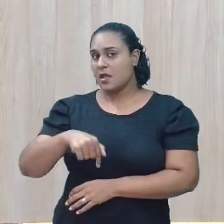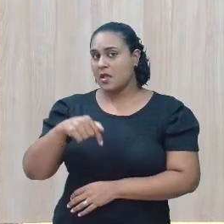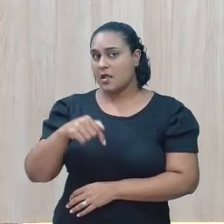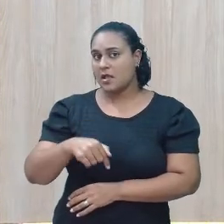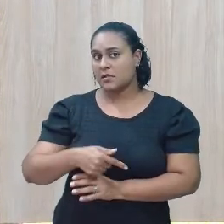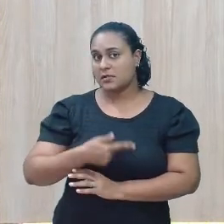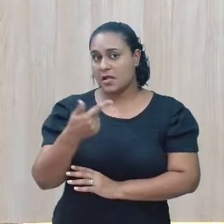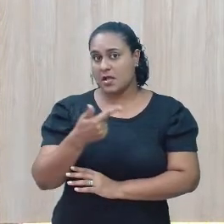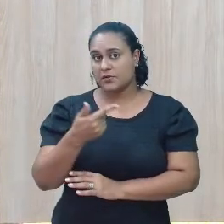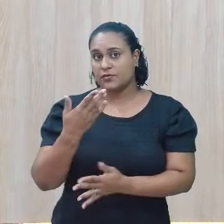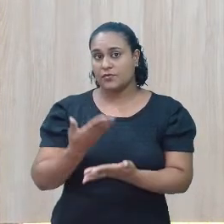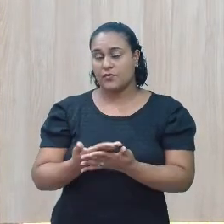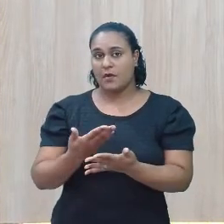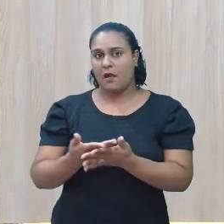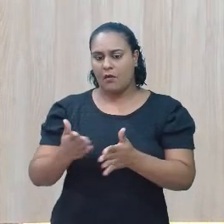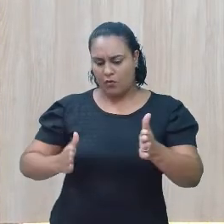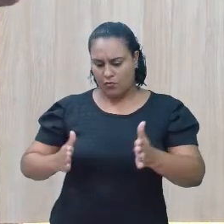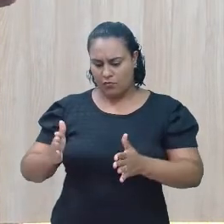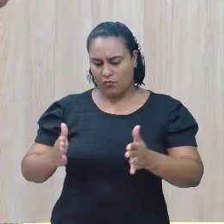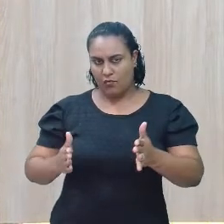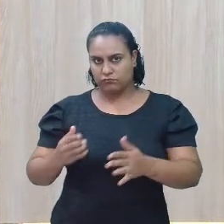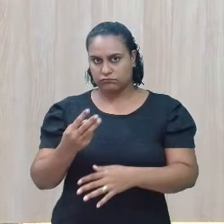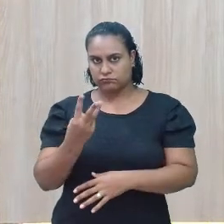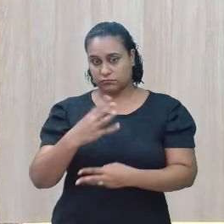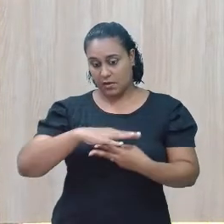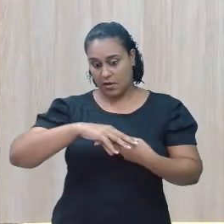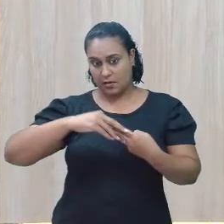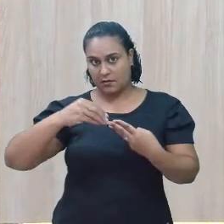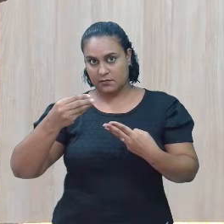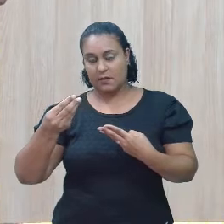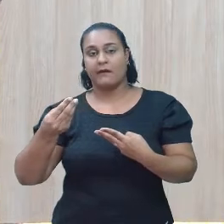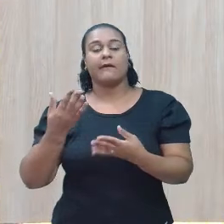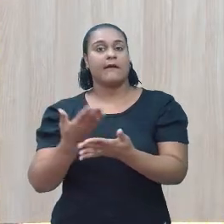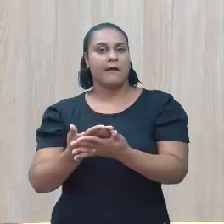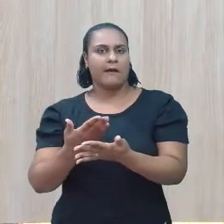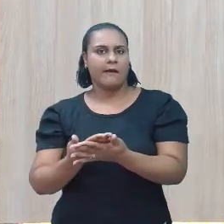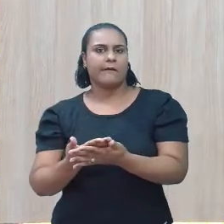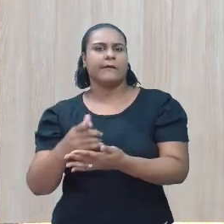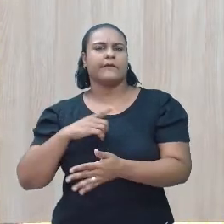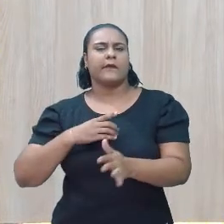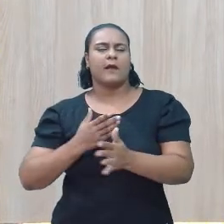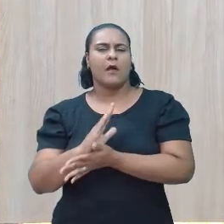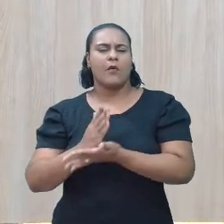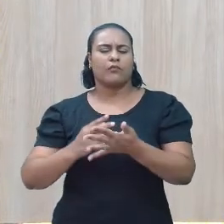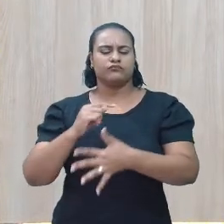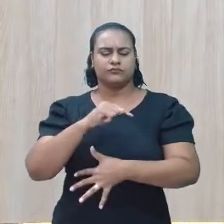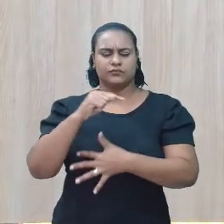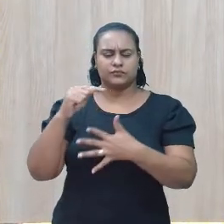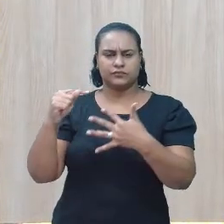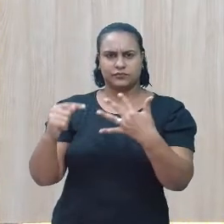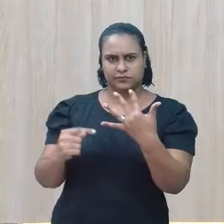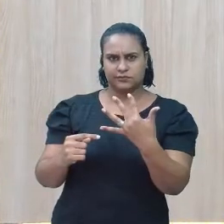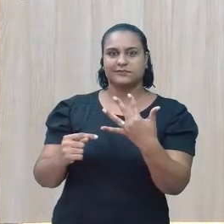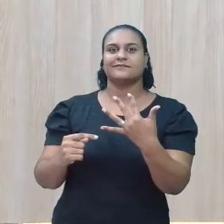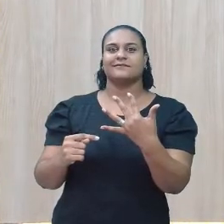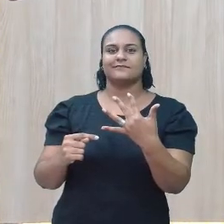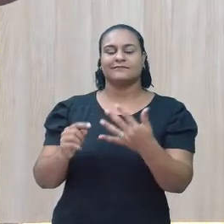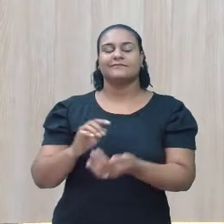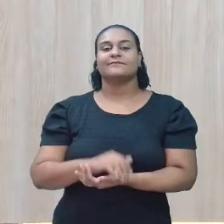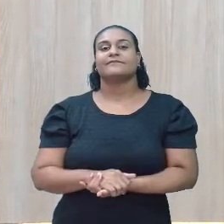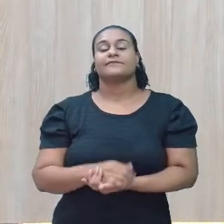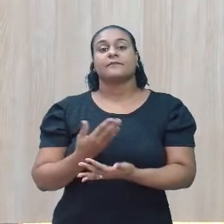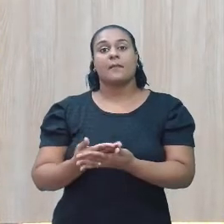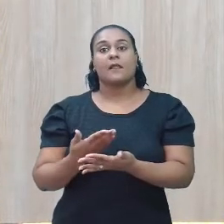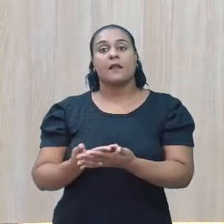a segunda aula de um bloco de 3 aulas, onde nós estamos estudando alguns elementos da álgebra, né? Na aula anterior, a